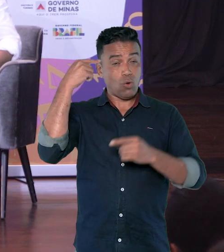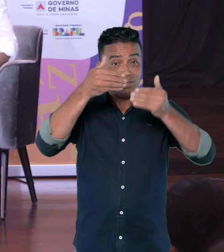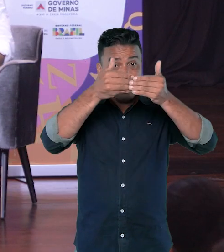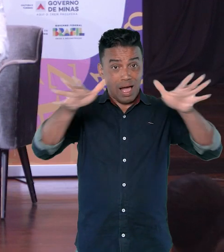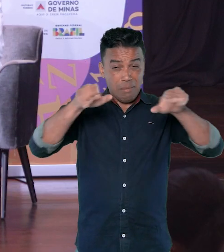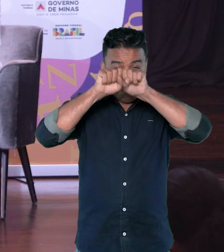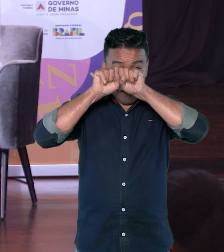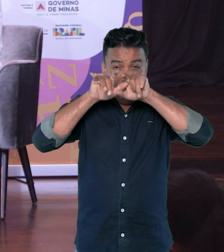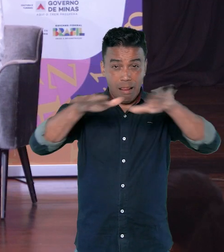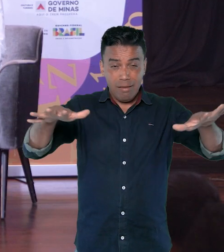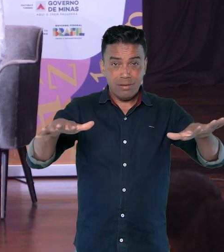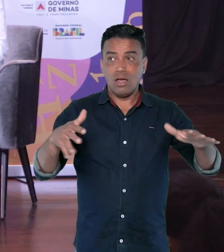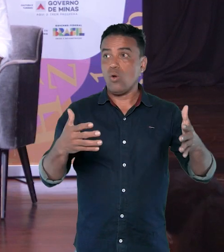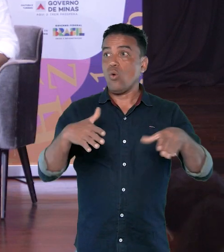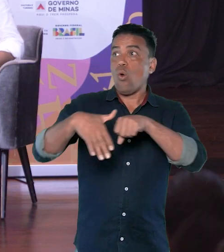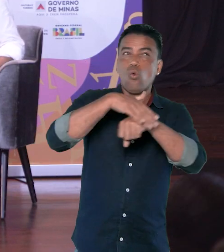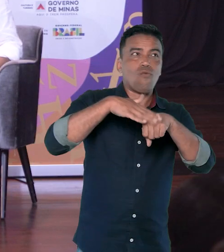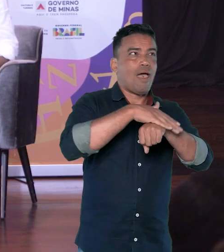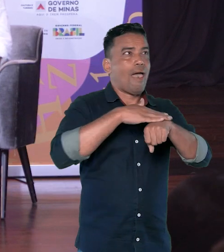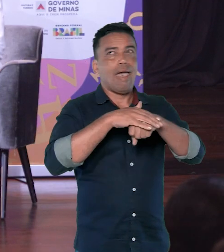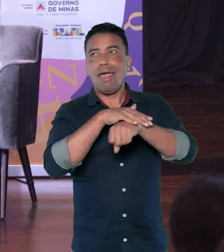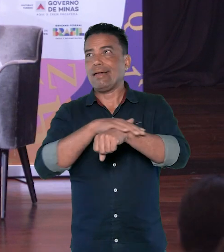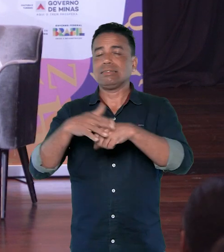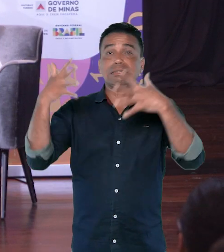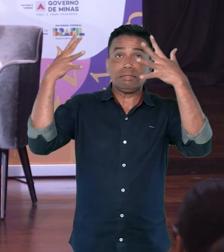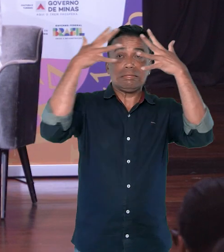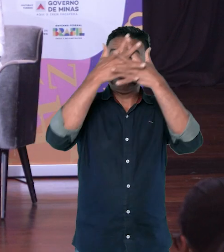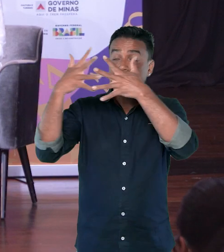conversas aleatórias, né, que você pode...